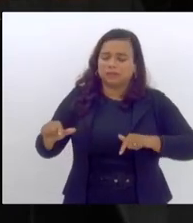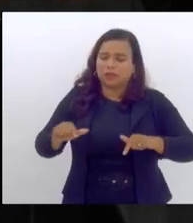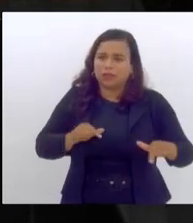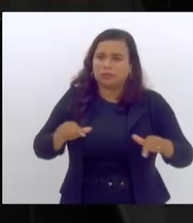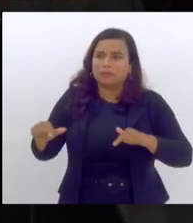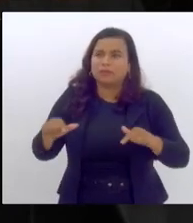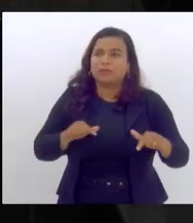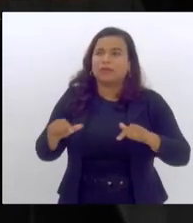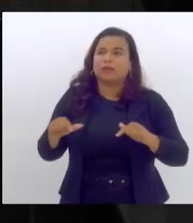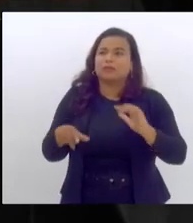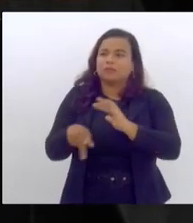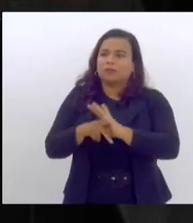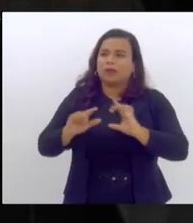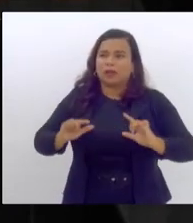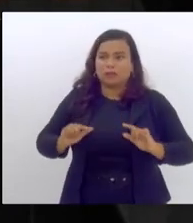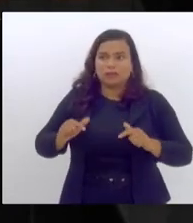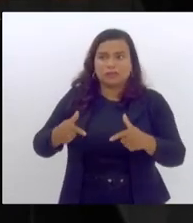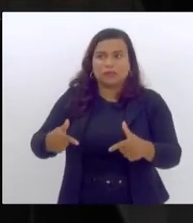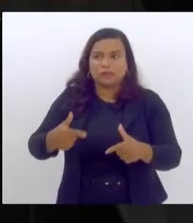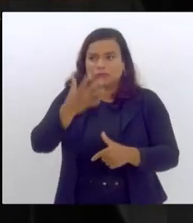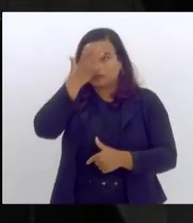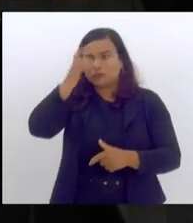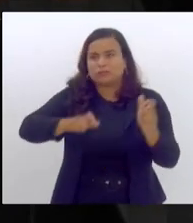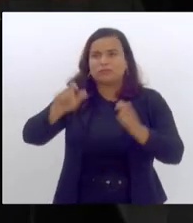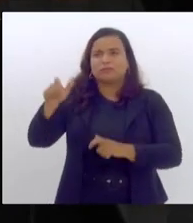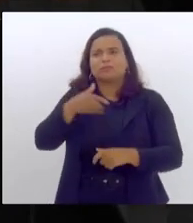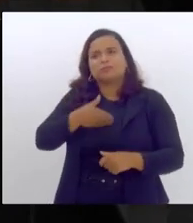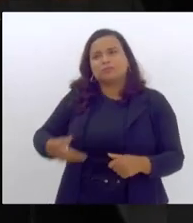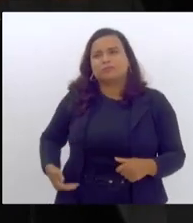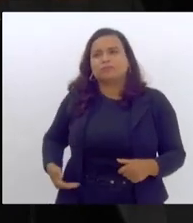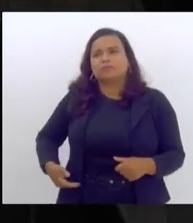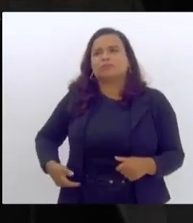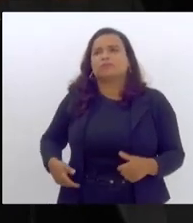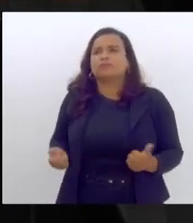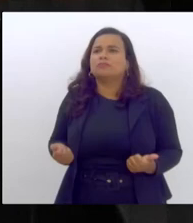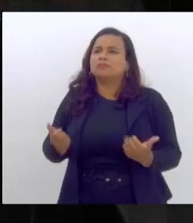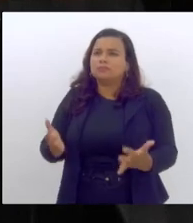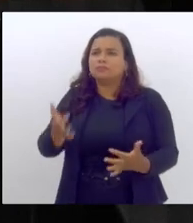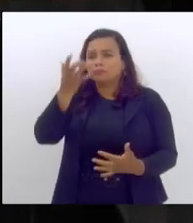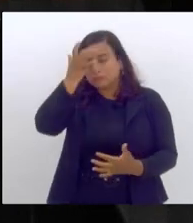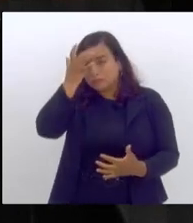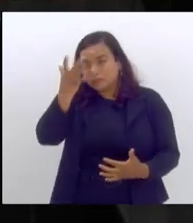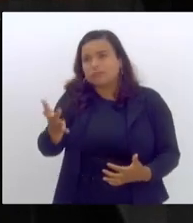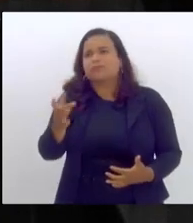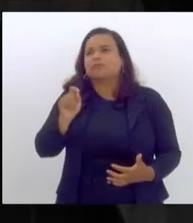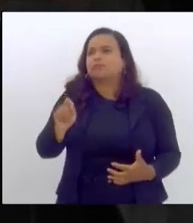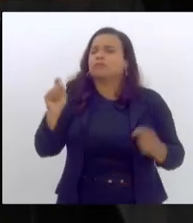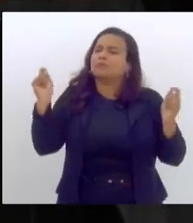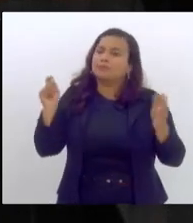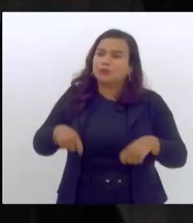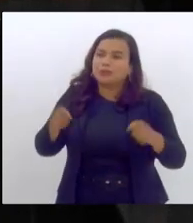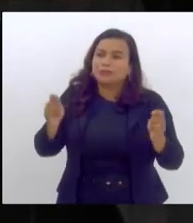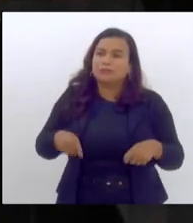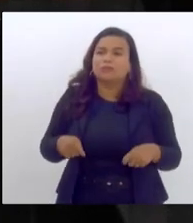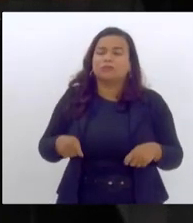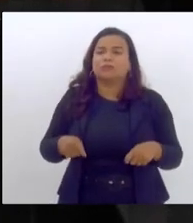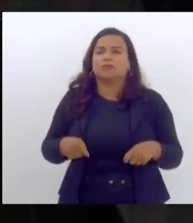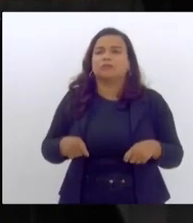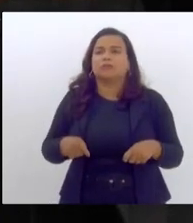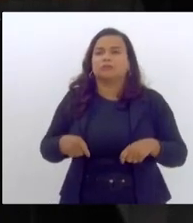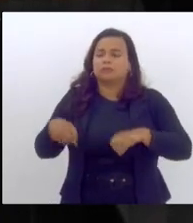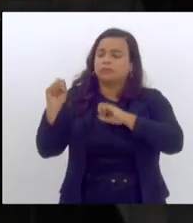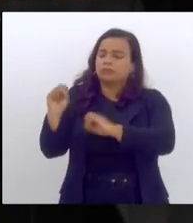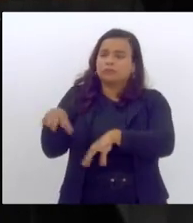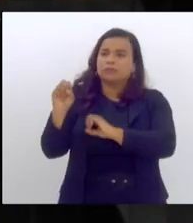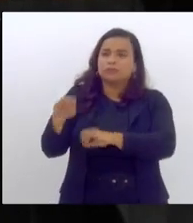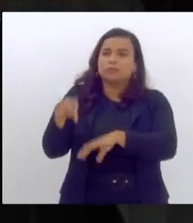trabalho, da ação desses agentes públicos que facilitam, possibilitam a